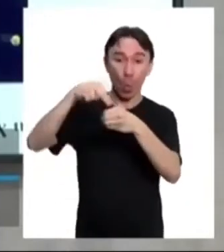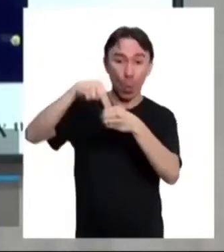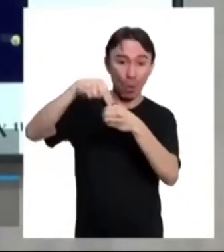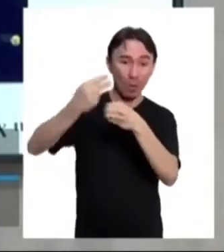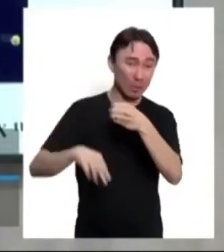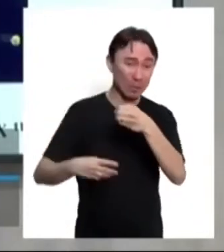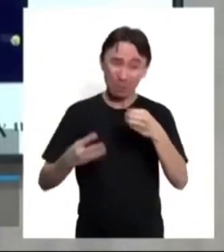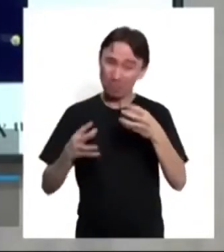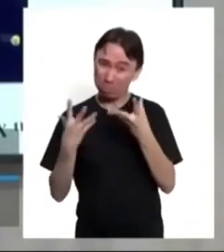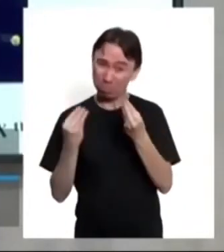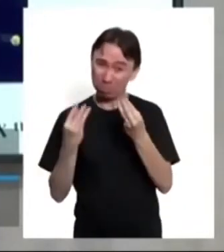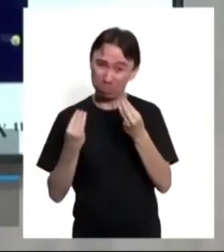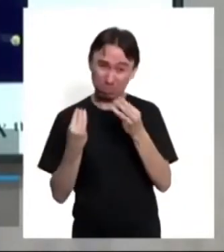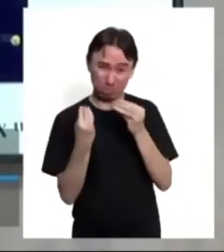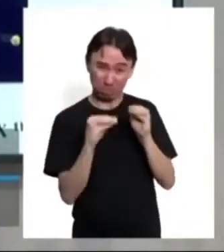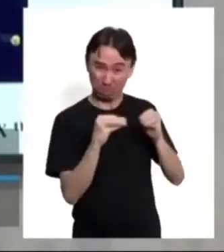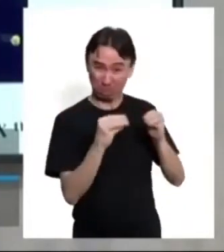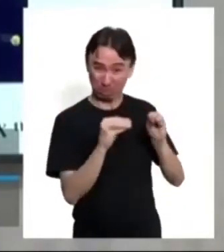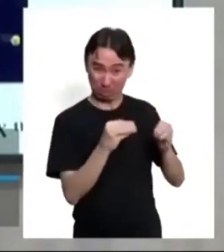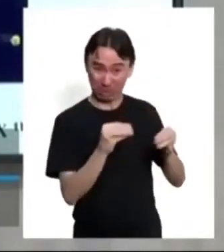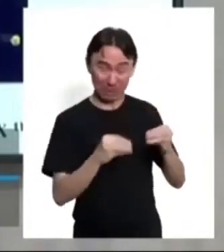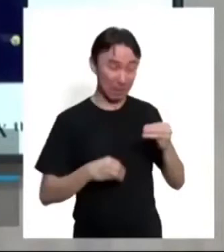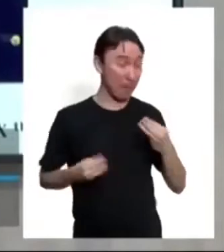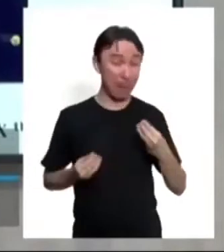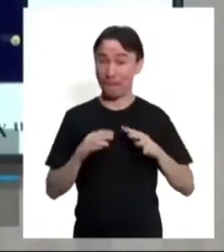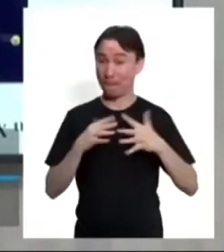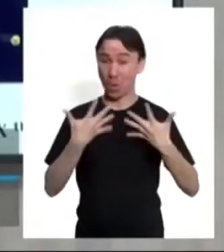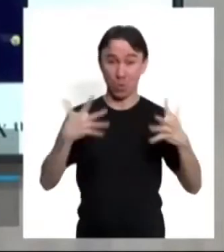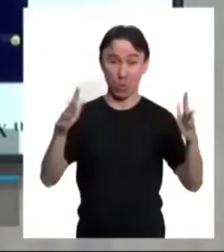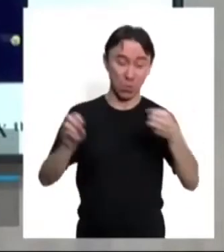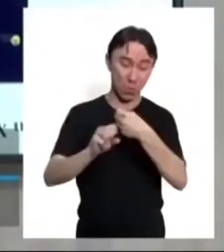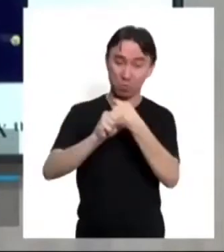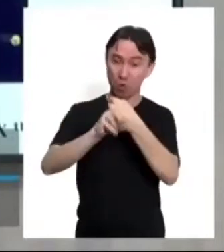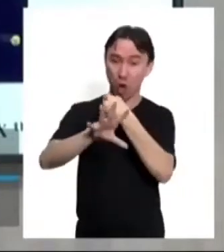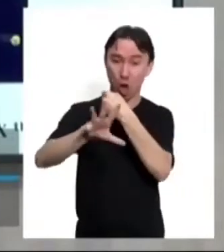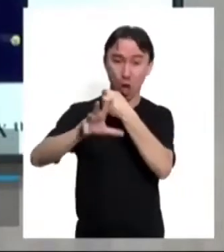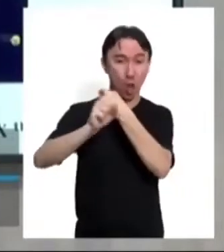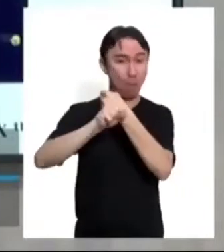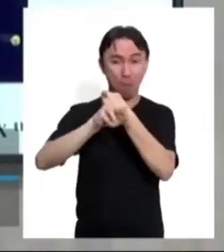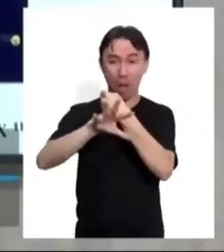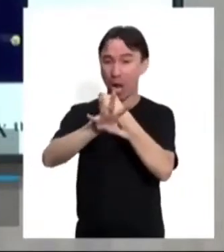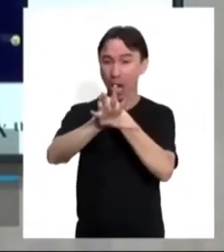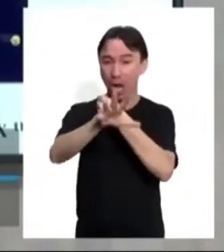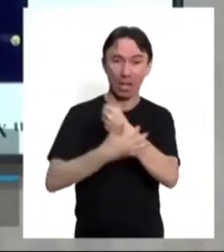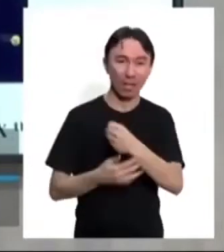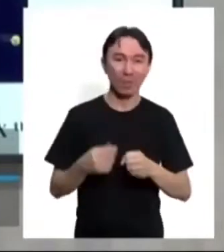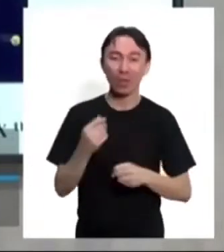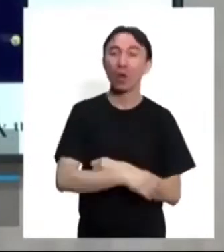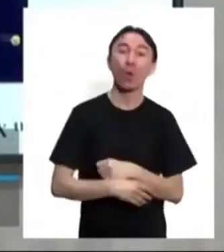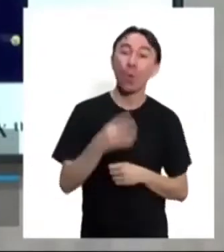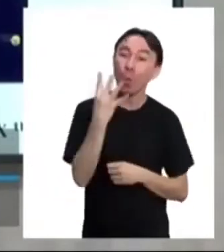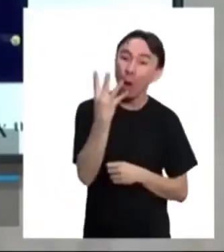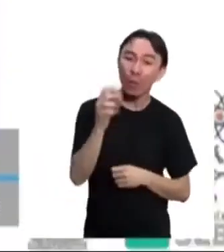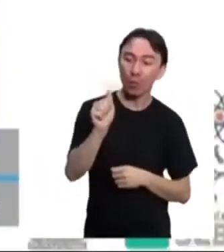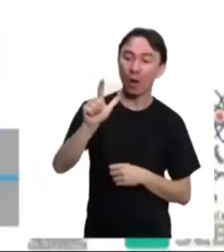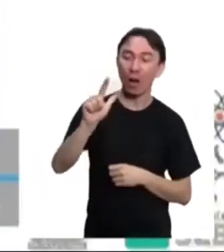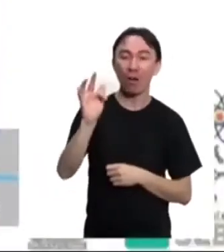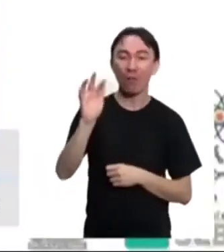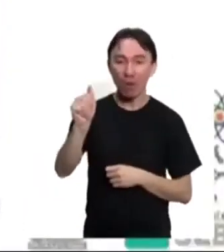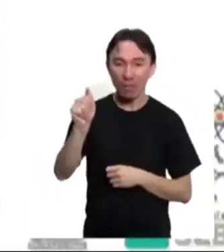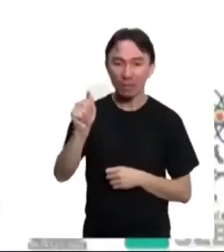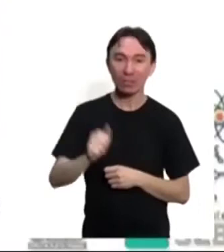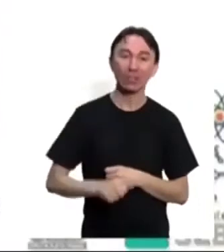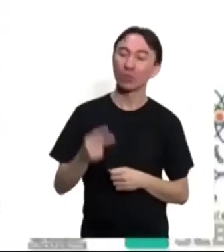tão radioativo que ele começa a emitir radiações. Ele emitiu aqui 4 alfas, ele emitiu 2